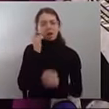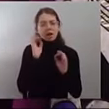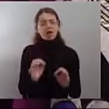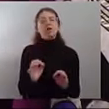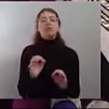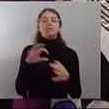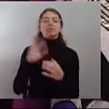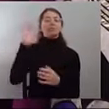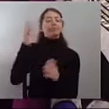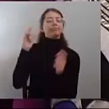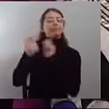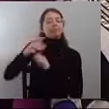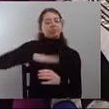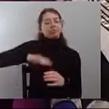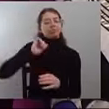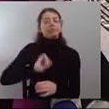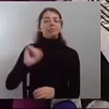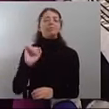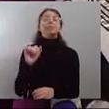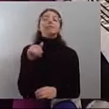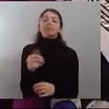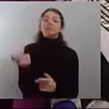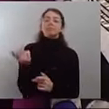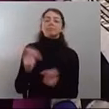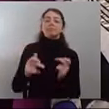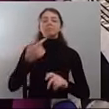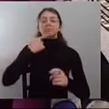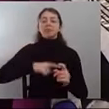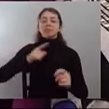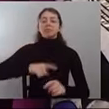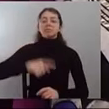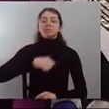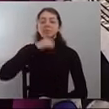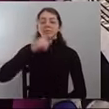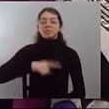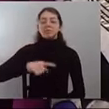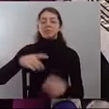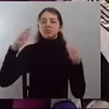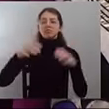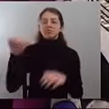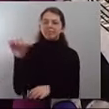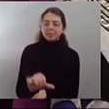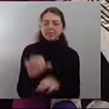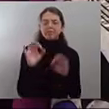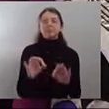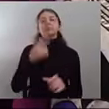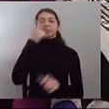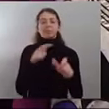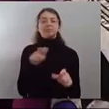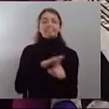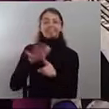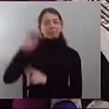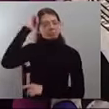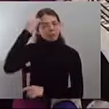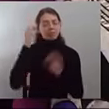que vivemos, se repetirá cada vez com maior frequência e com cada vez maior intensidade, com impactos reais na vida das pessoas. Foi também, infelizmente,